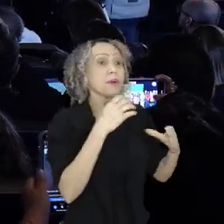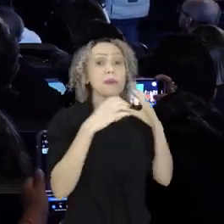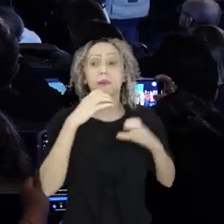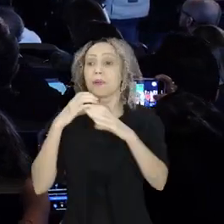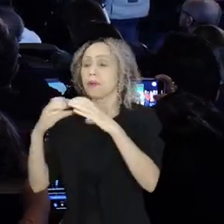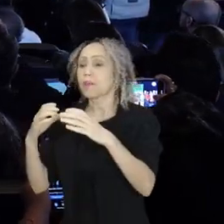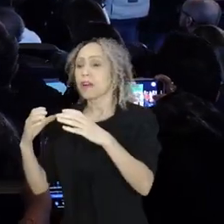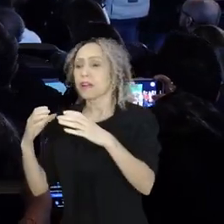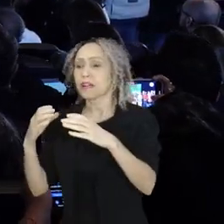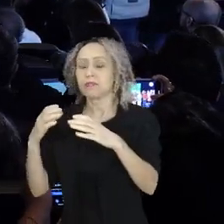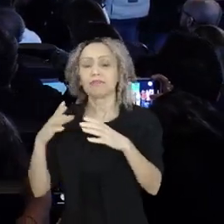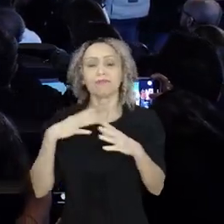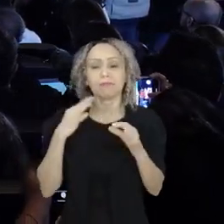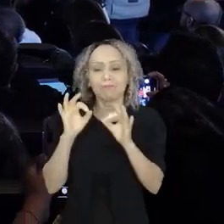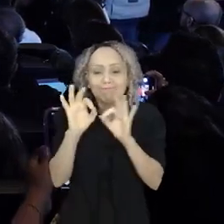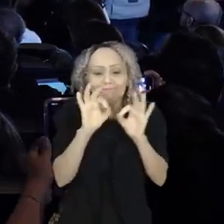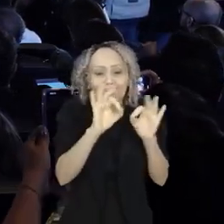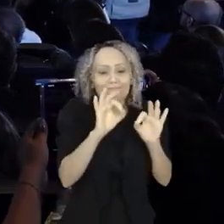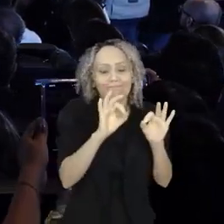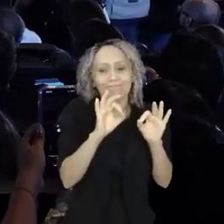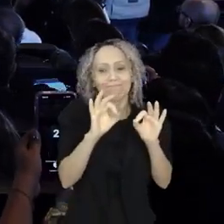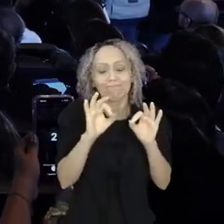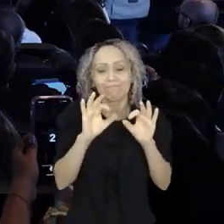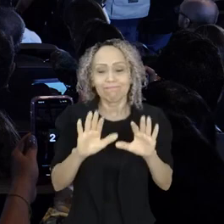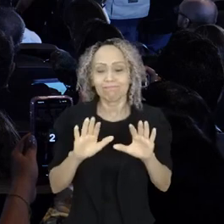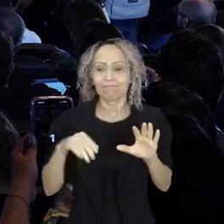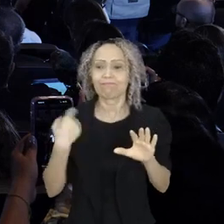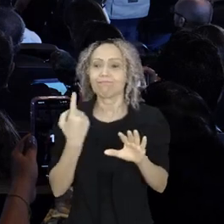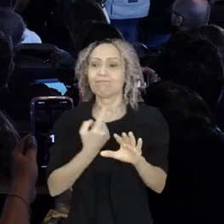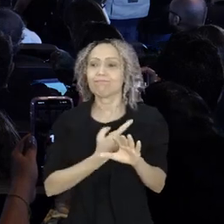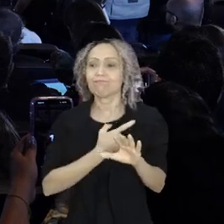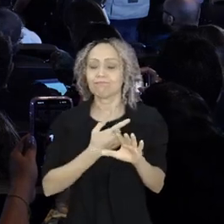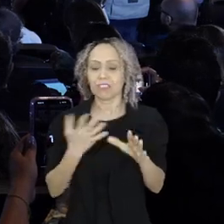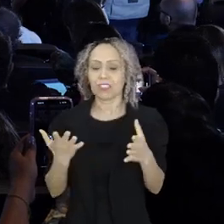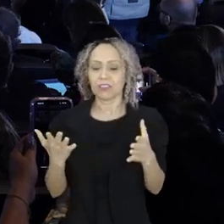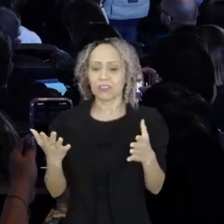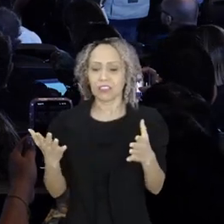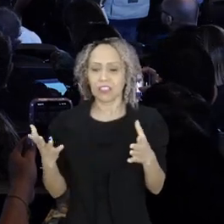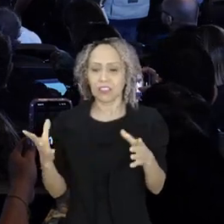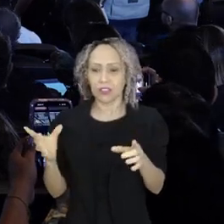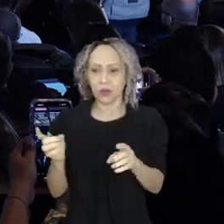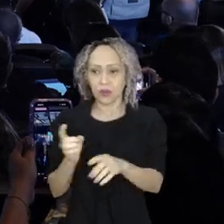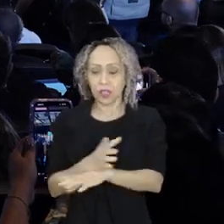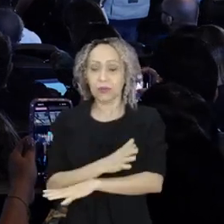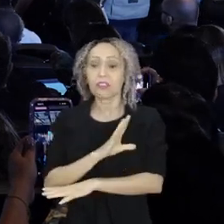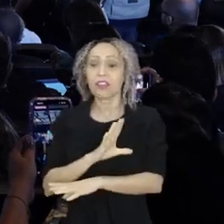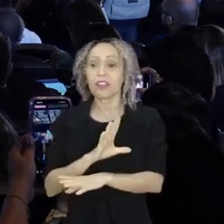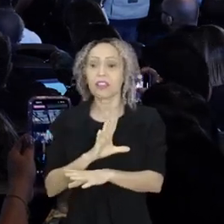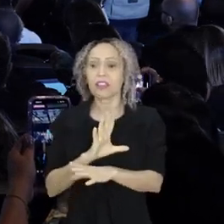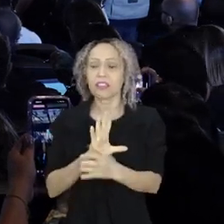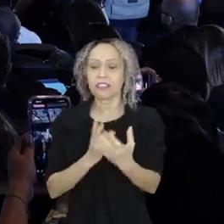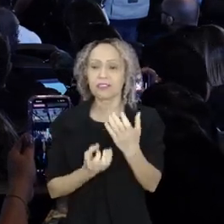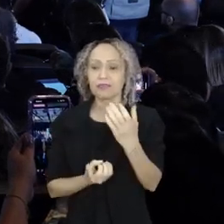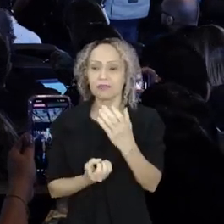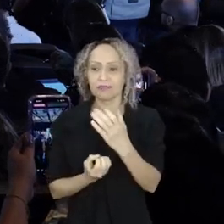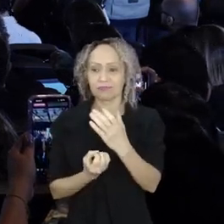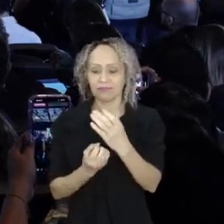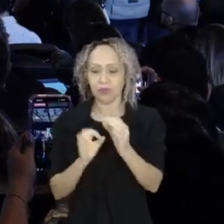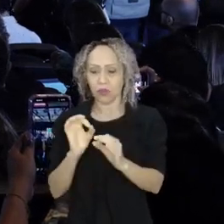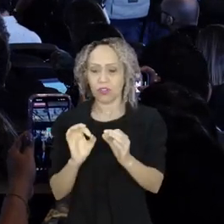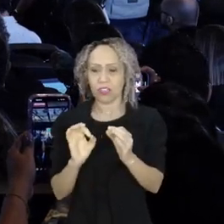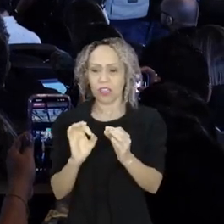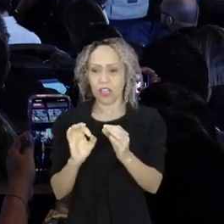ajustes, nós terminamos de montar o primeiro escalão do governo.